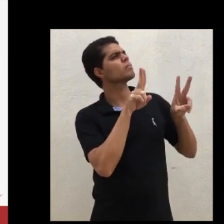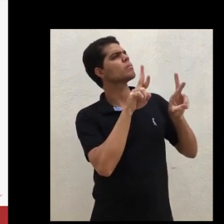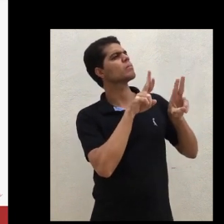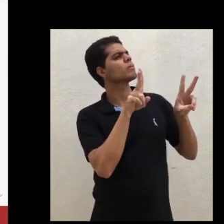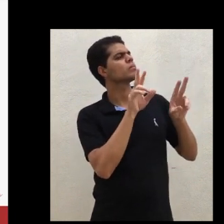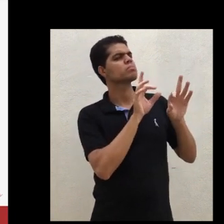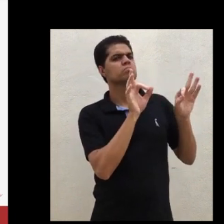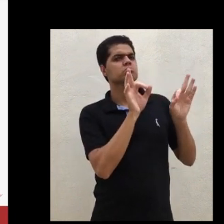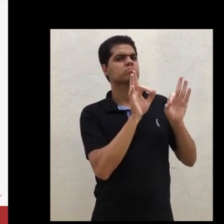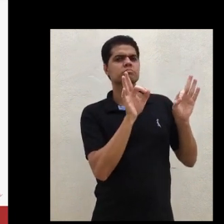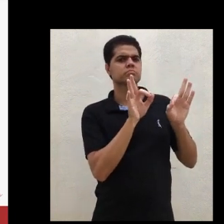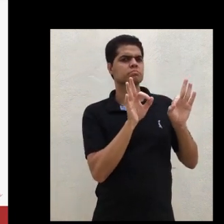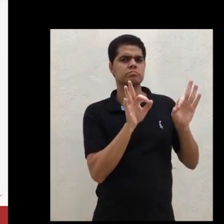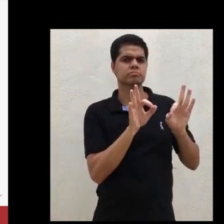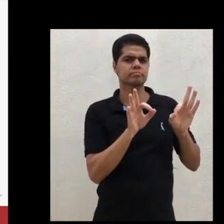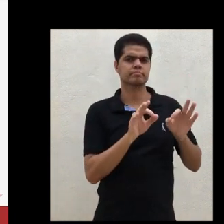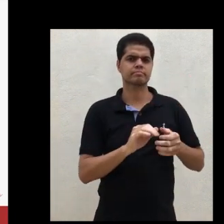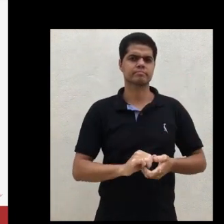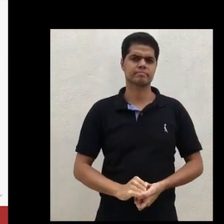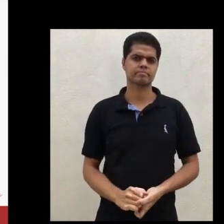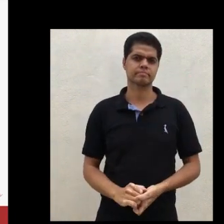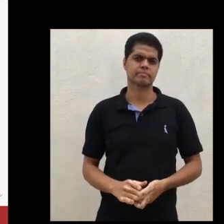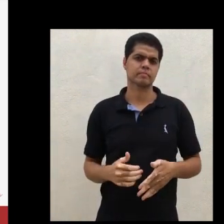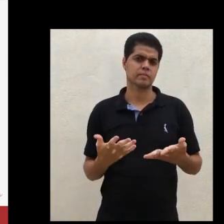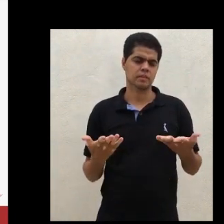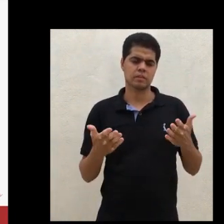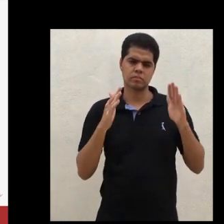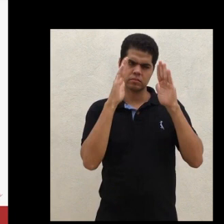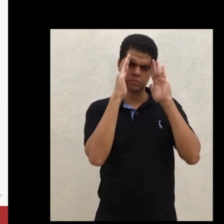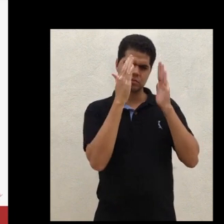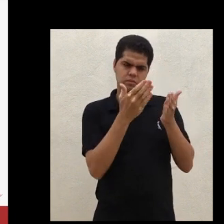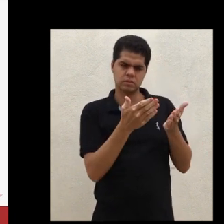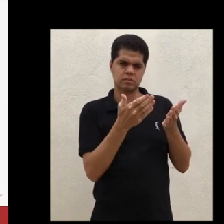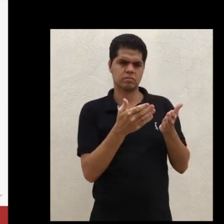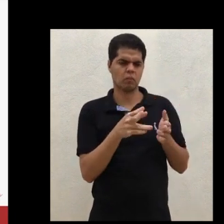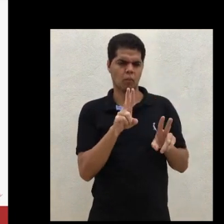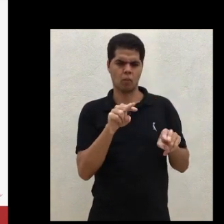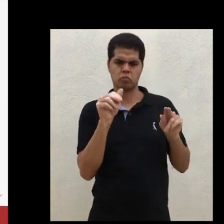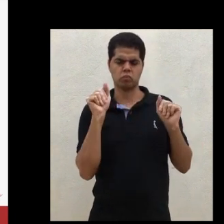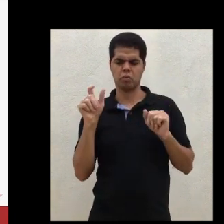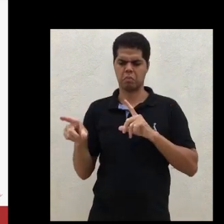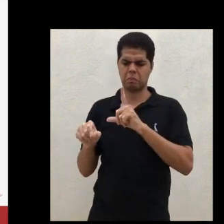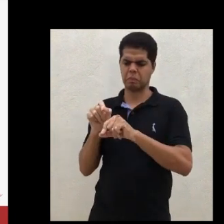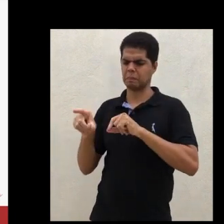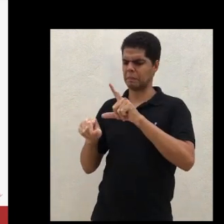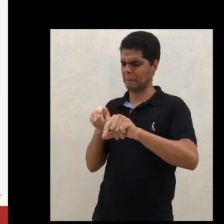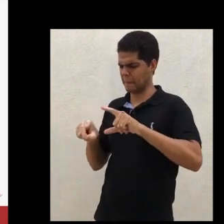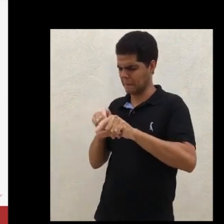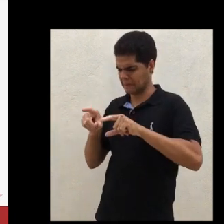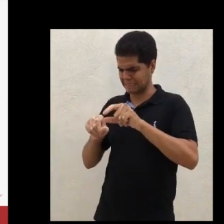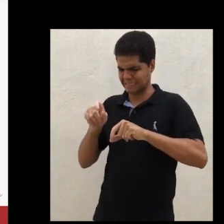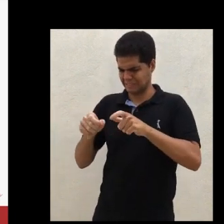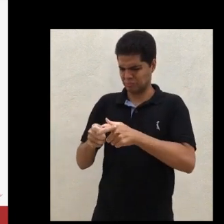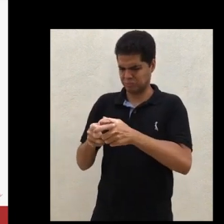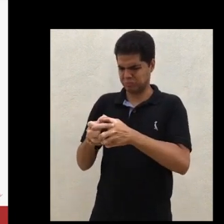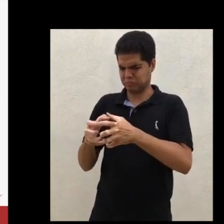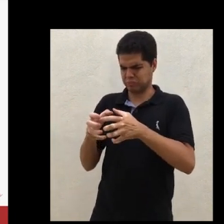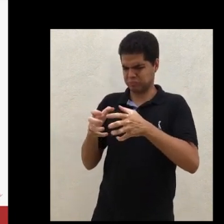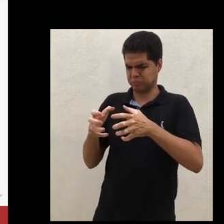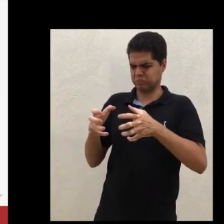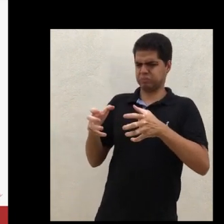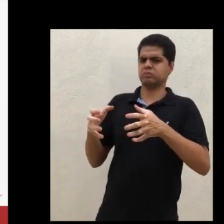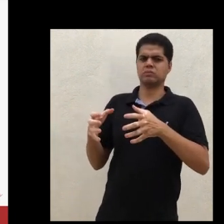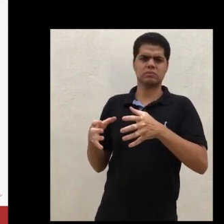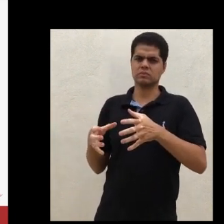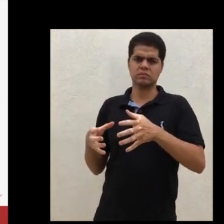grão, ele também não passa a ser um monte de areia. Então, por indução, você nunca vai ter um monte de areia, por mais que você junte